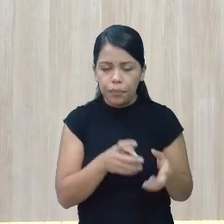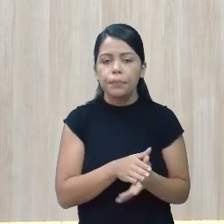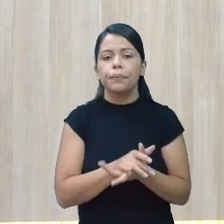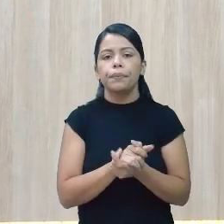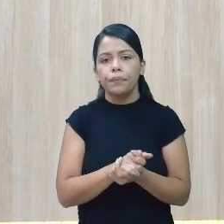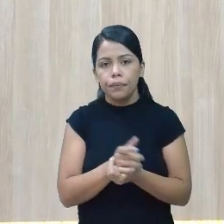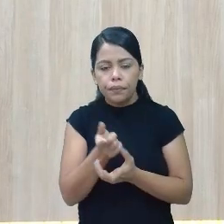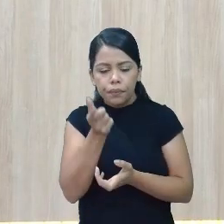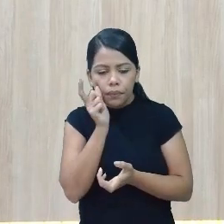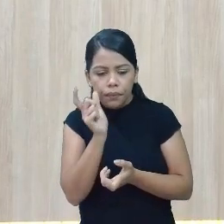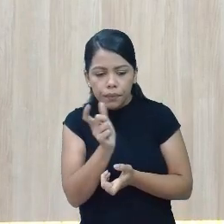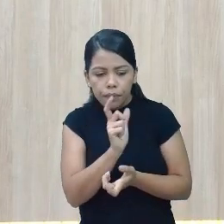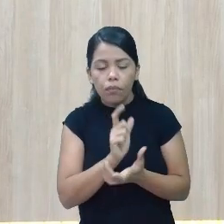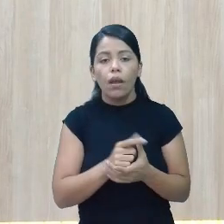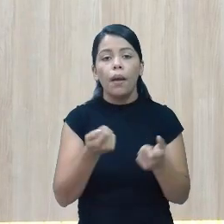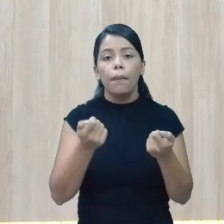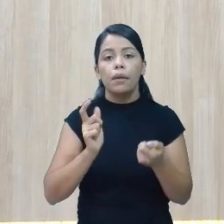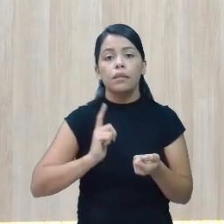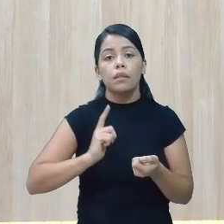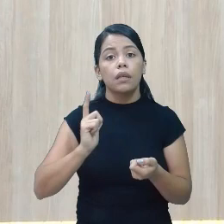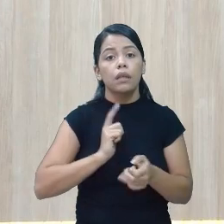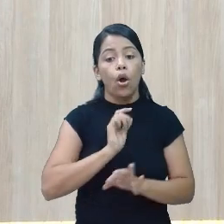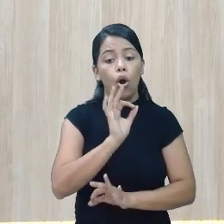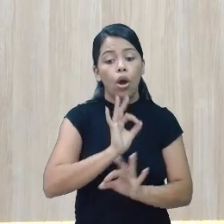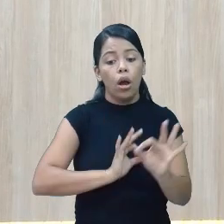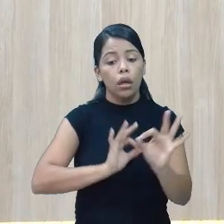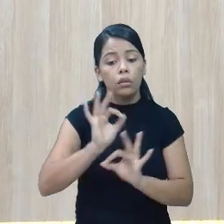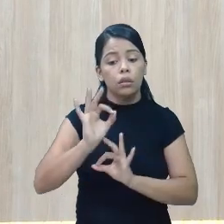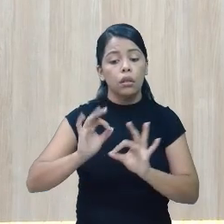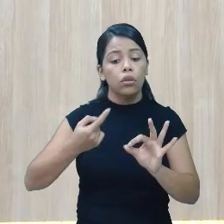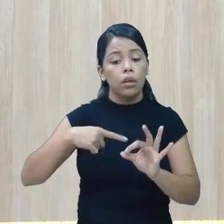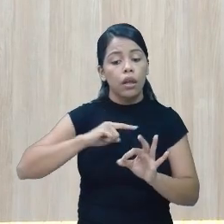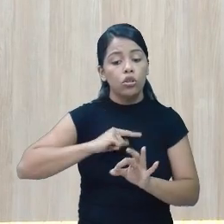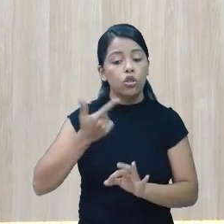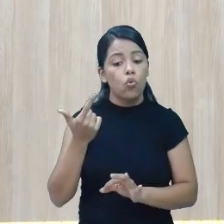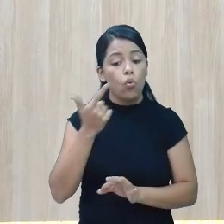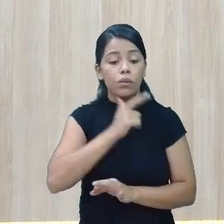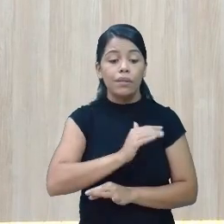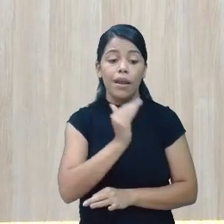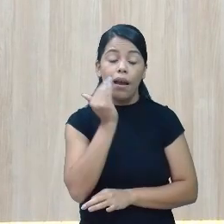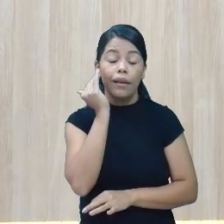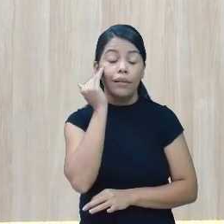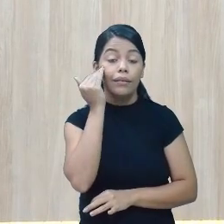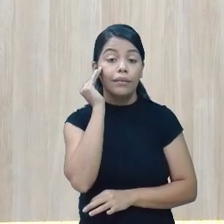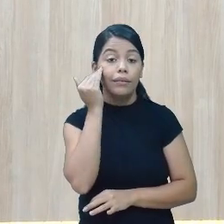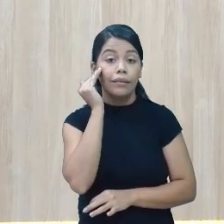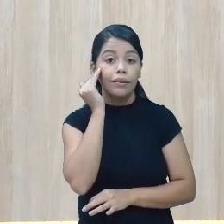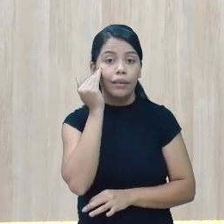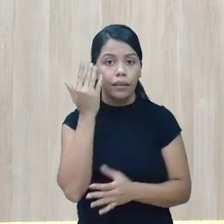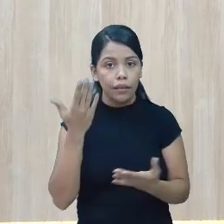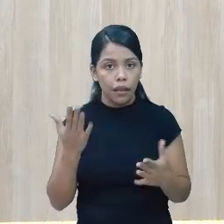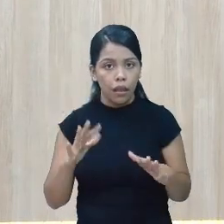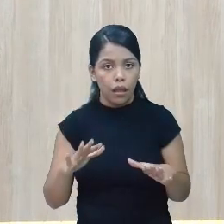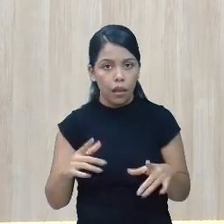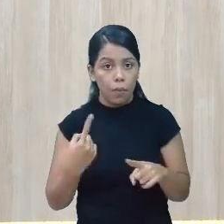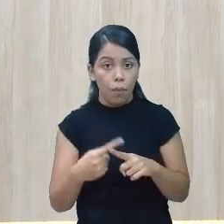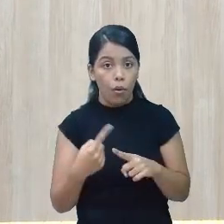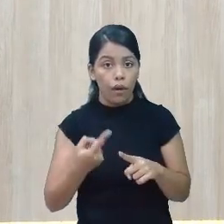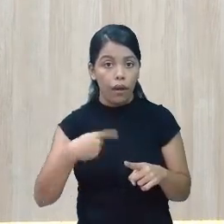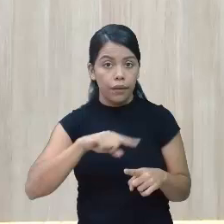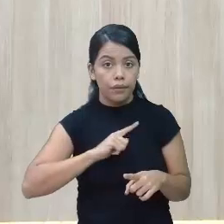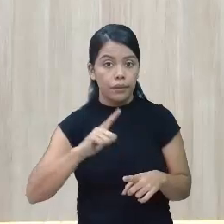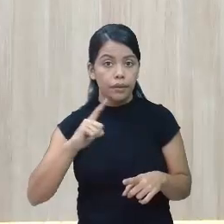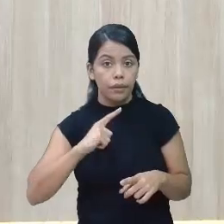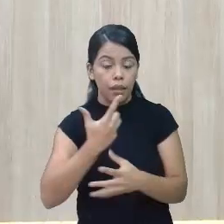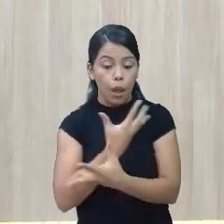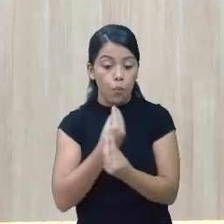elas precisam ter uma configuração de modo que a gente compreenda, né? Então a gente tem uma quantidade massiva de dados